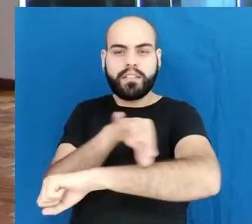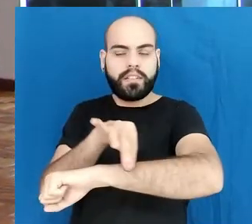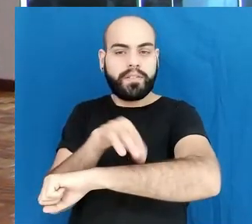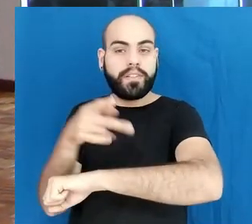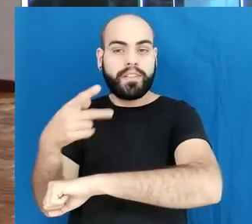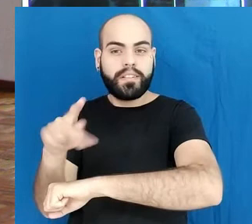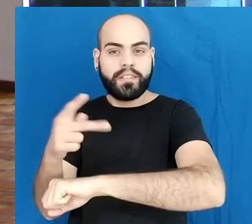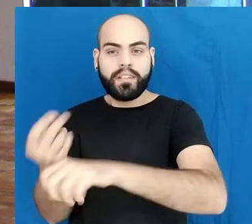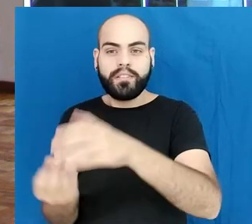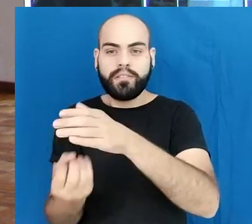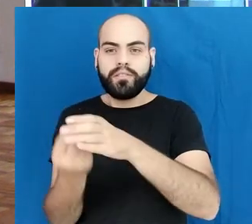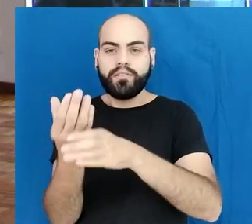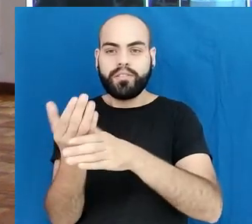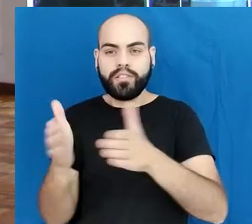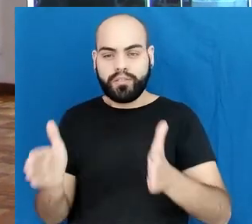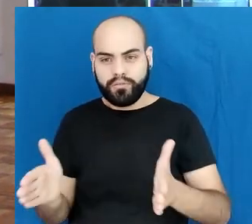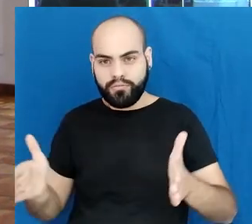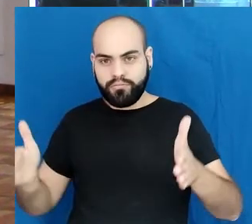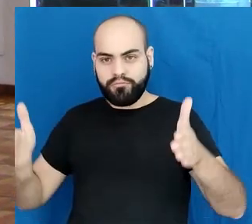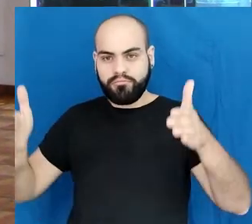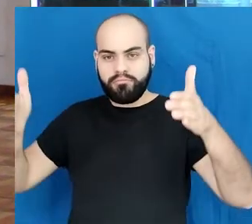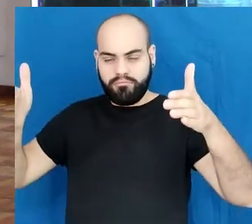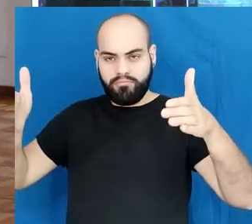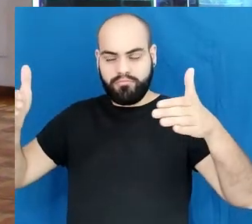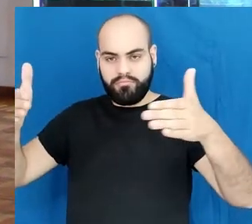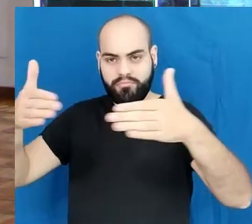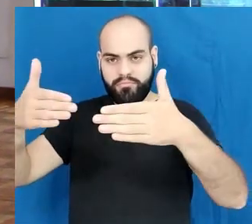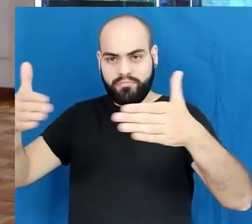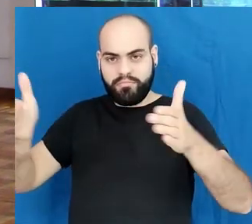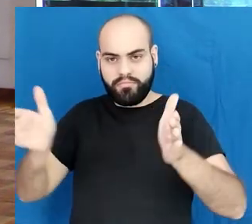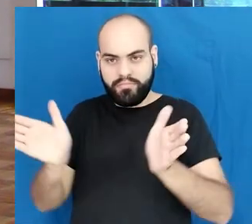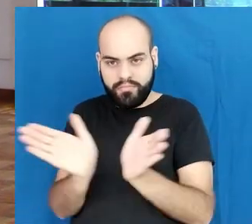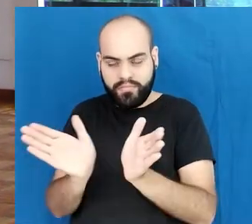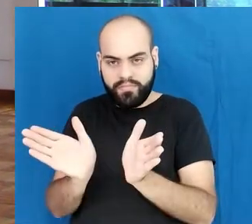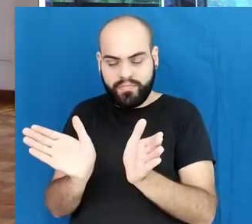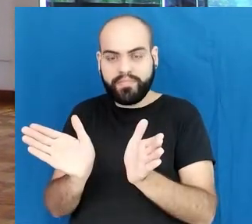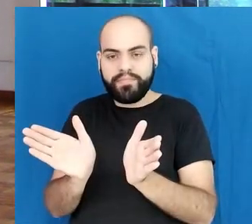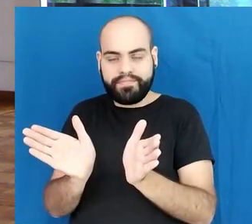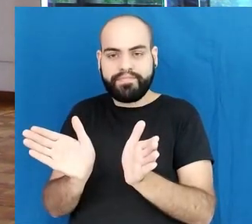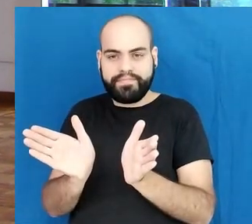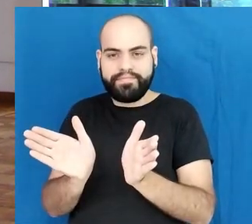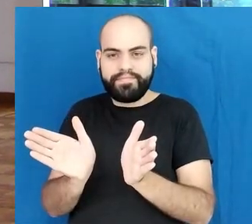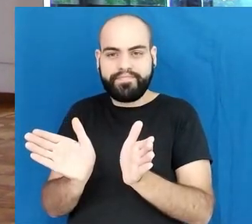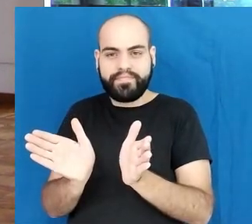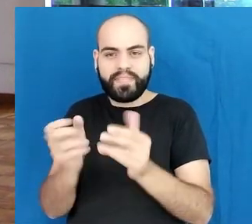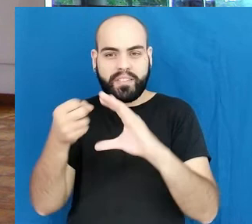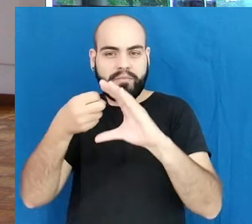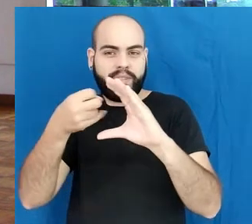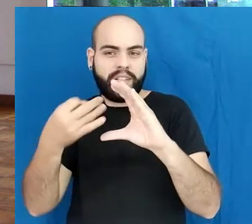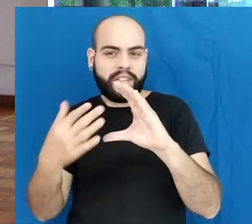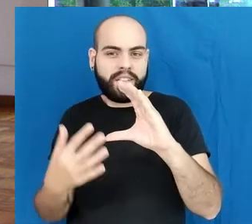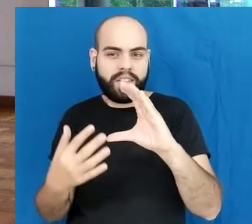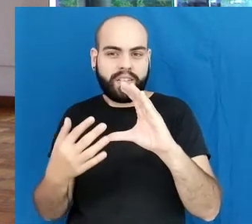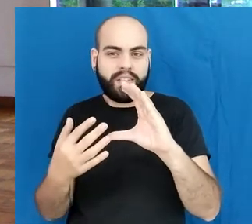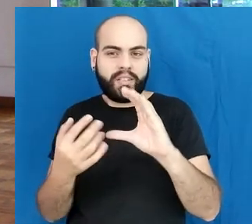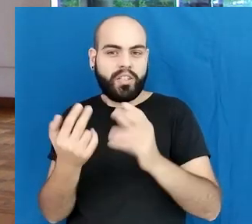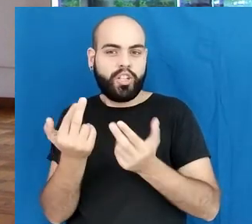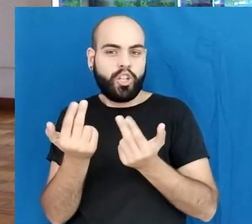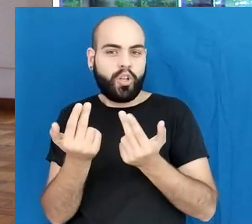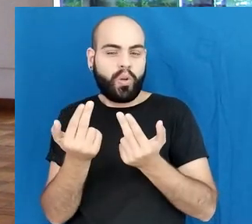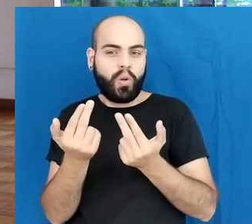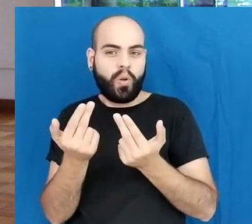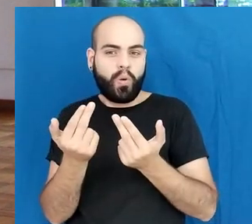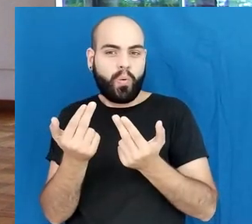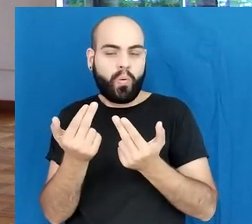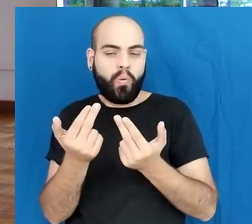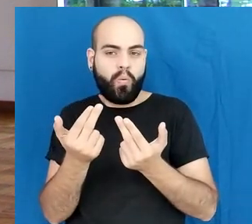como é a característica da sua arquitetura. Ele cria uma parede curva paralela ao perímetro externo, com